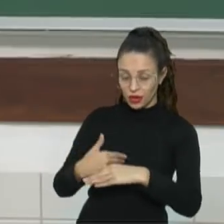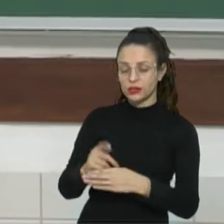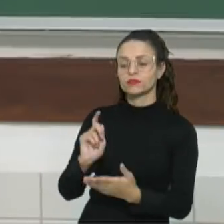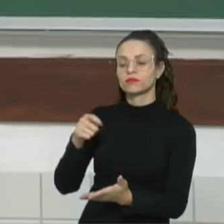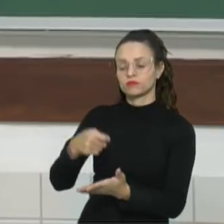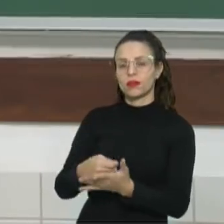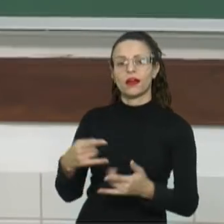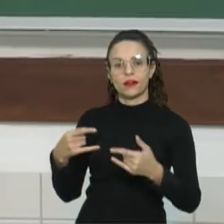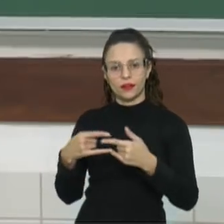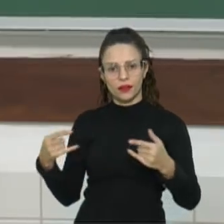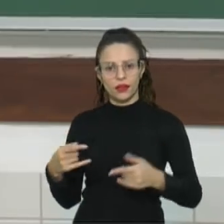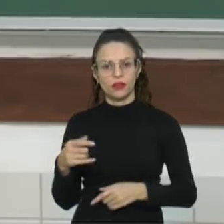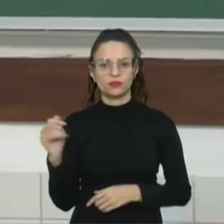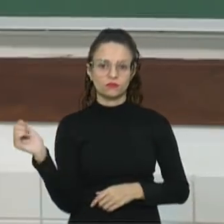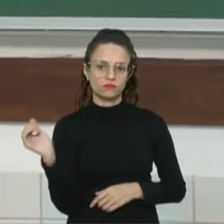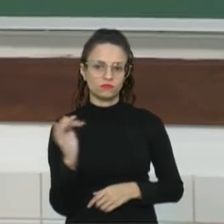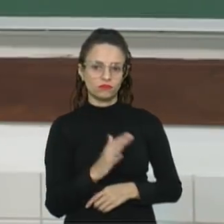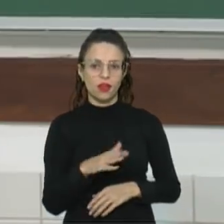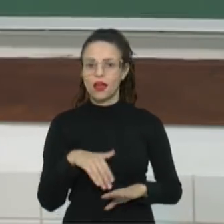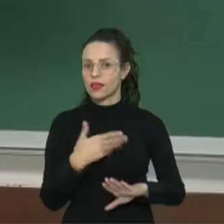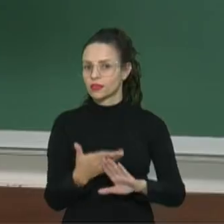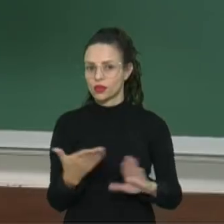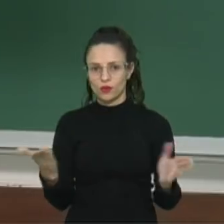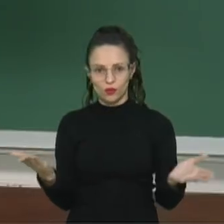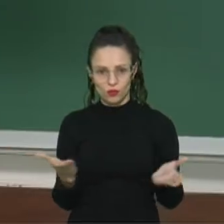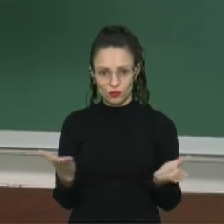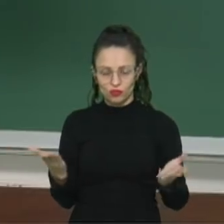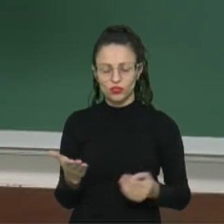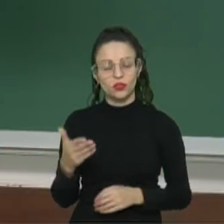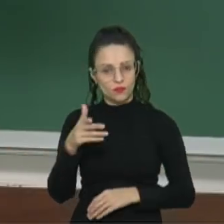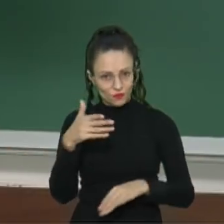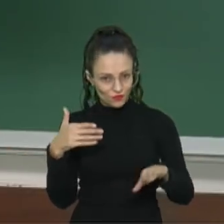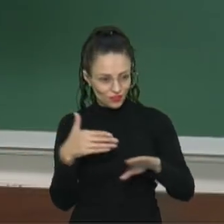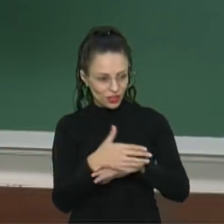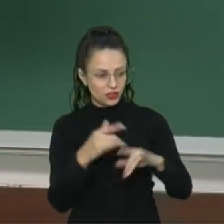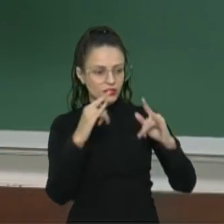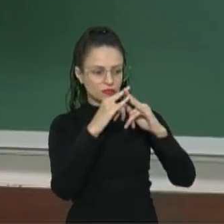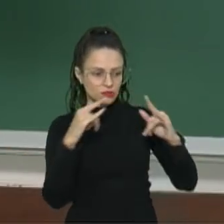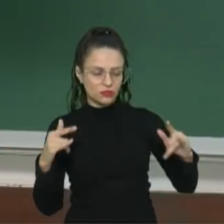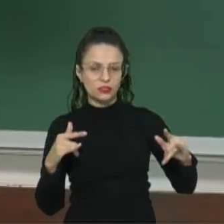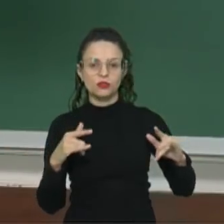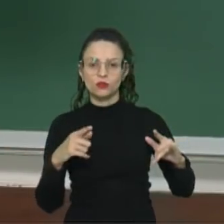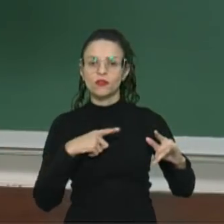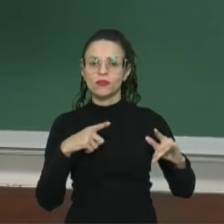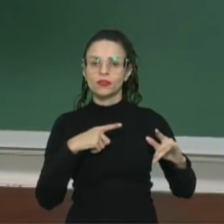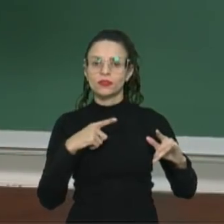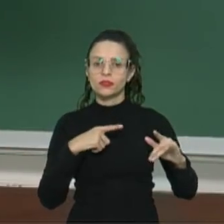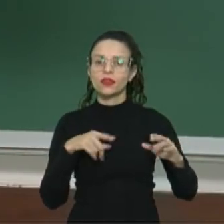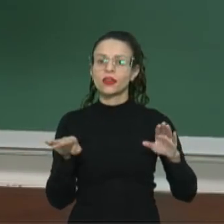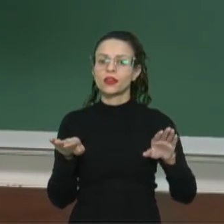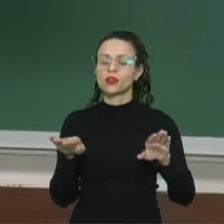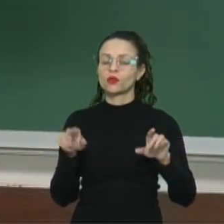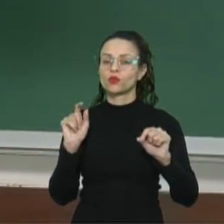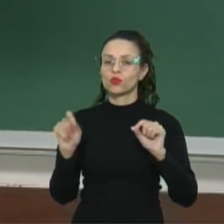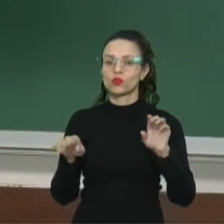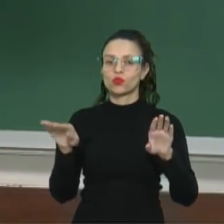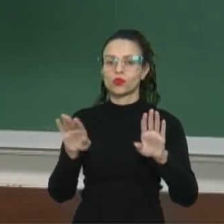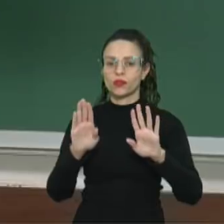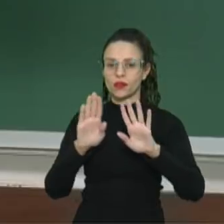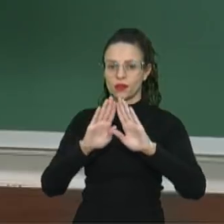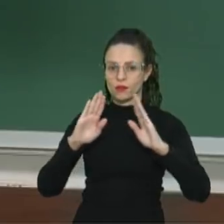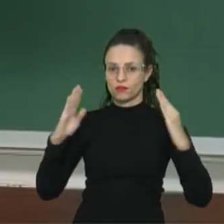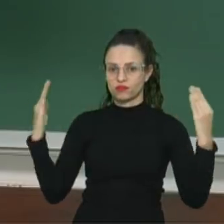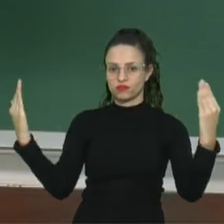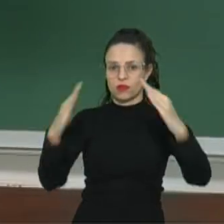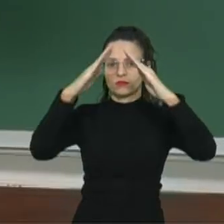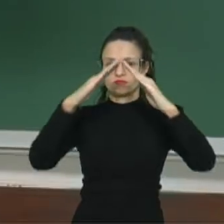às apresentações. E isso continua até hoje, né? Quando a gente vai ao circo, lá tem a tenda, né? Tem a cerco em volta, a